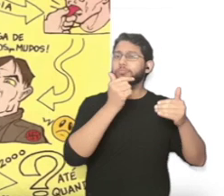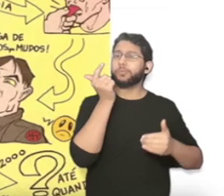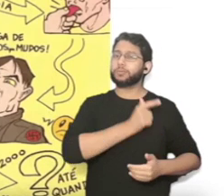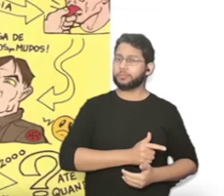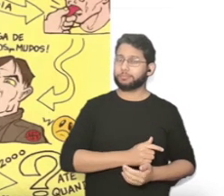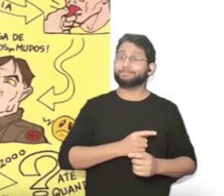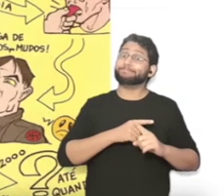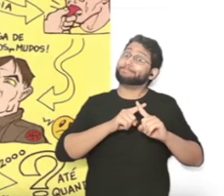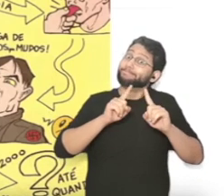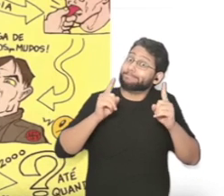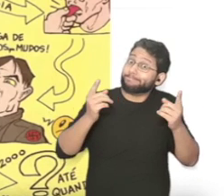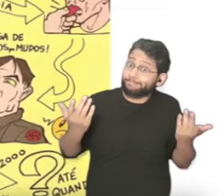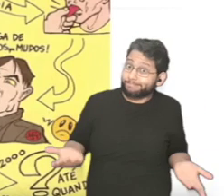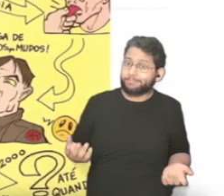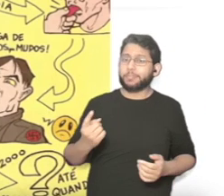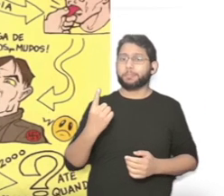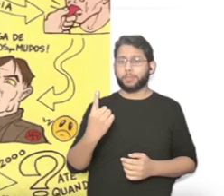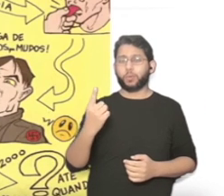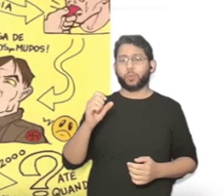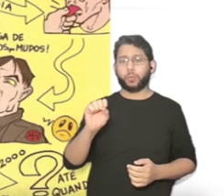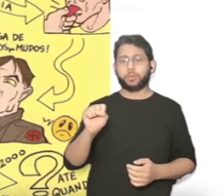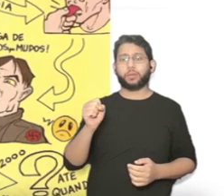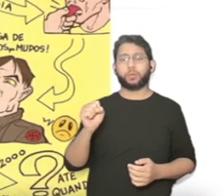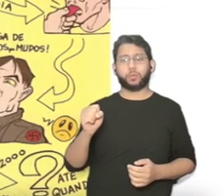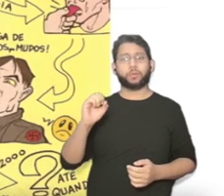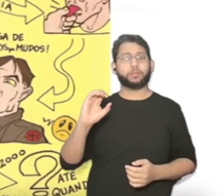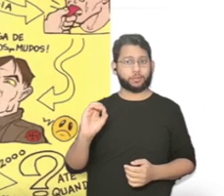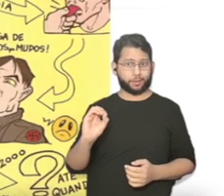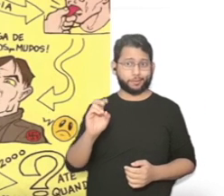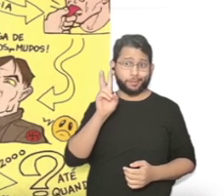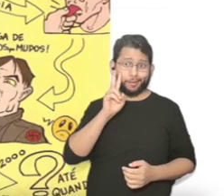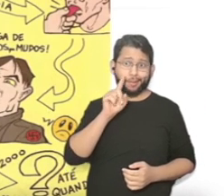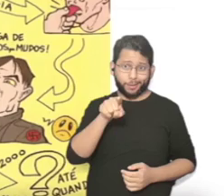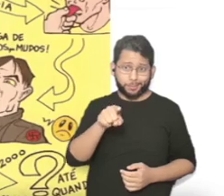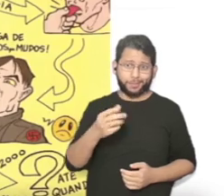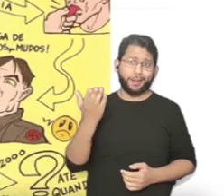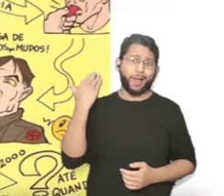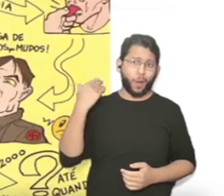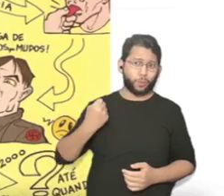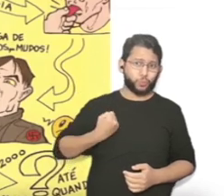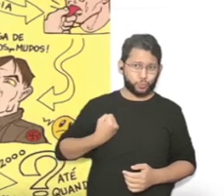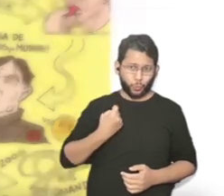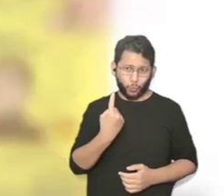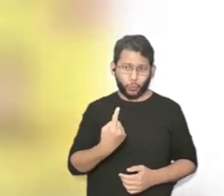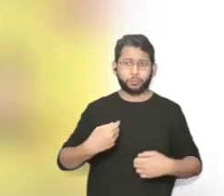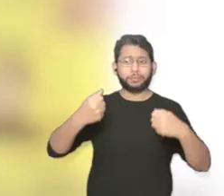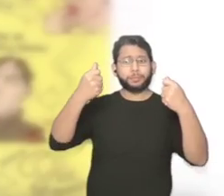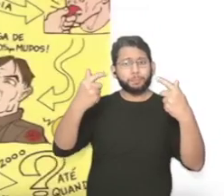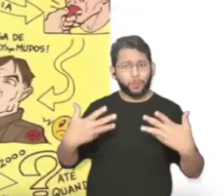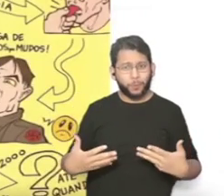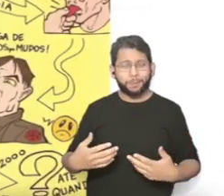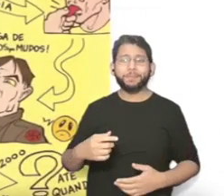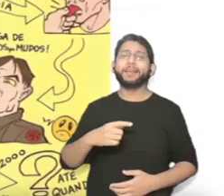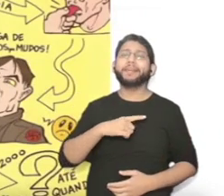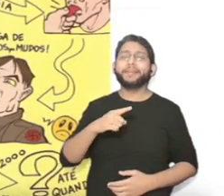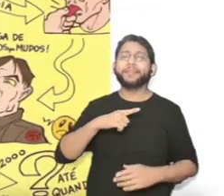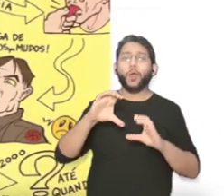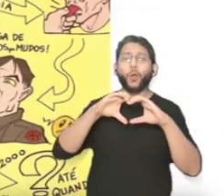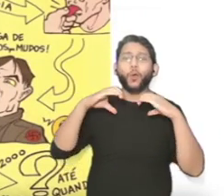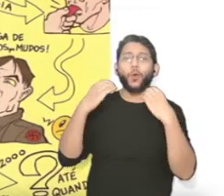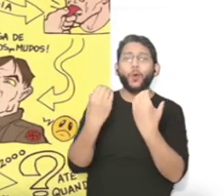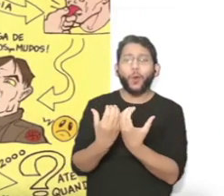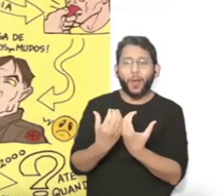educacional. Contudo, né, em 1880, vocês bem relembram que eu discuti isso na aula 1, o segundo